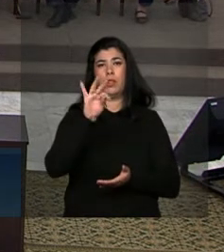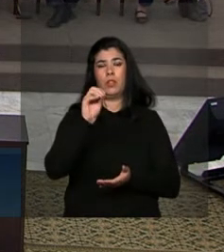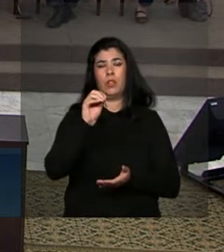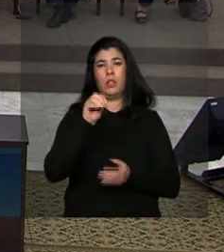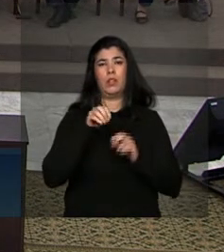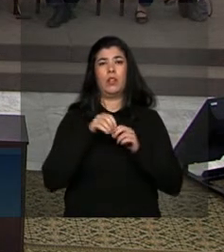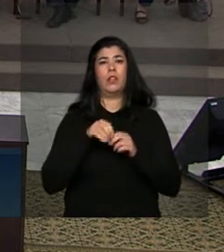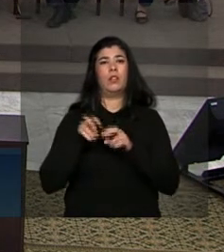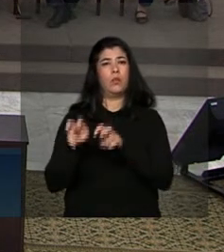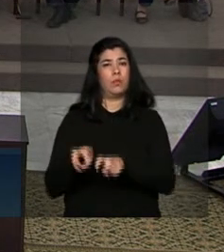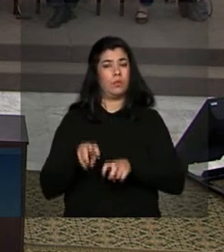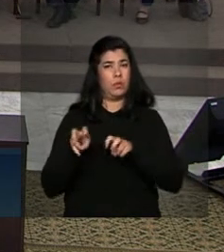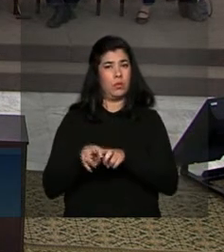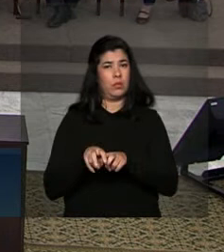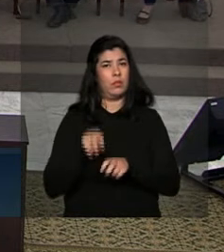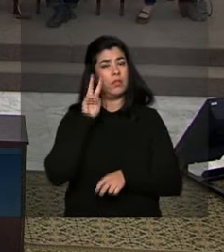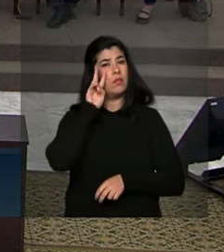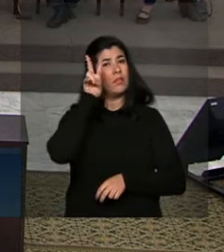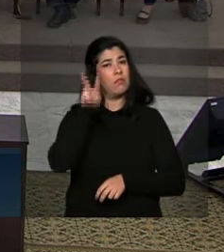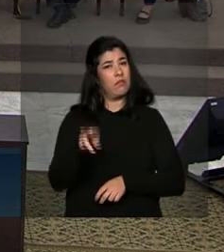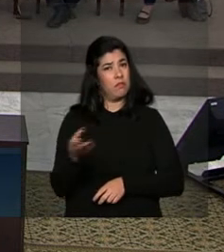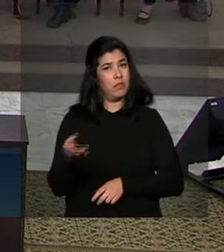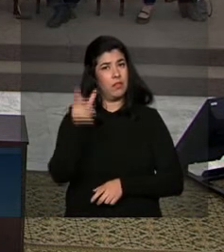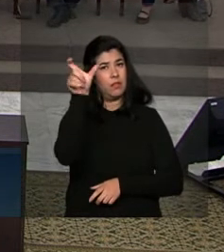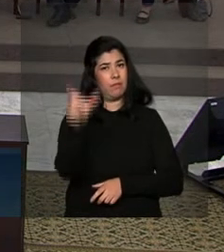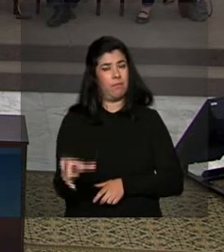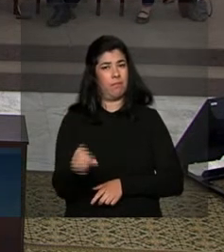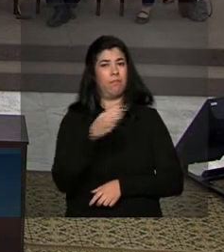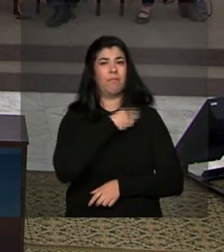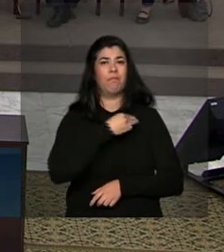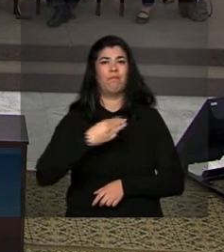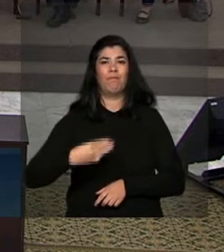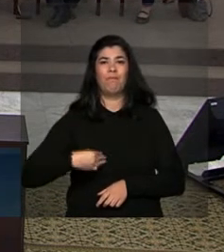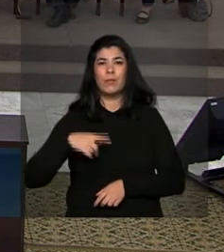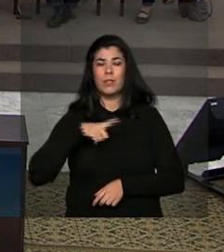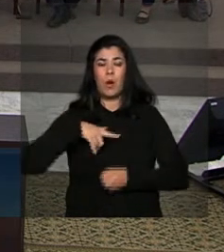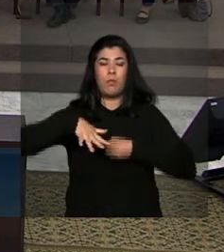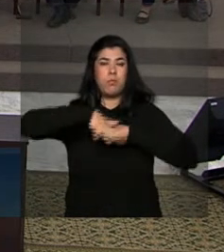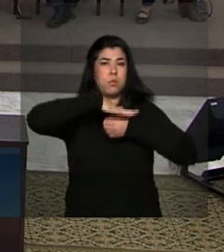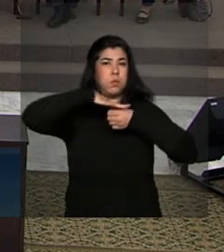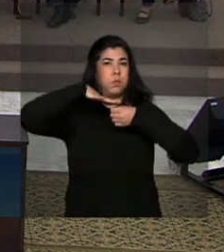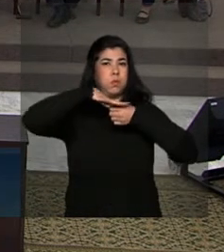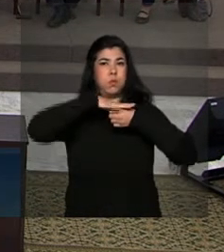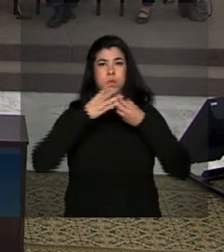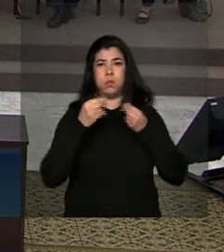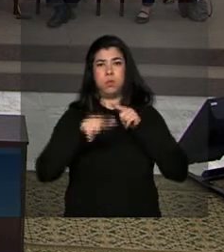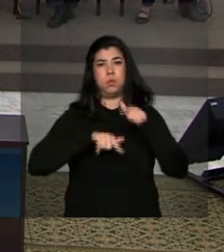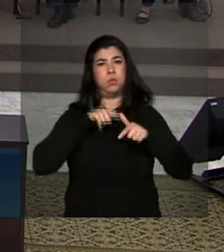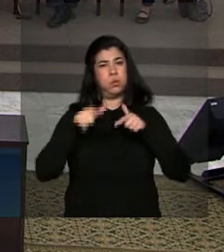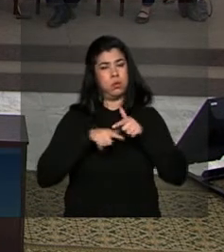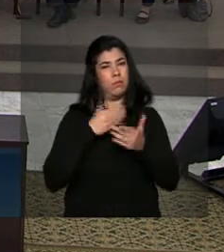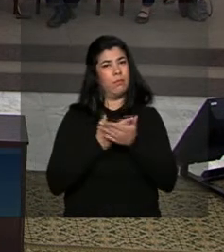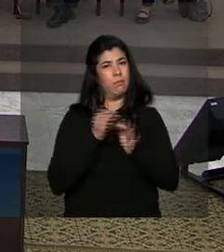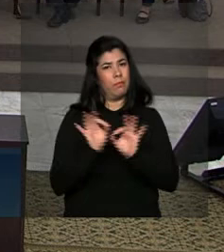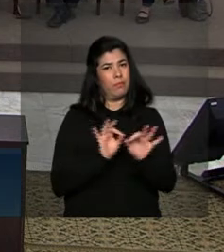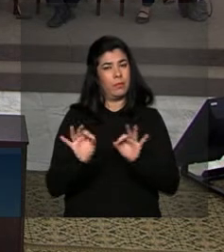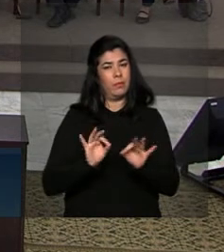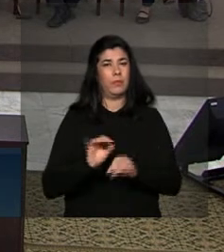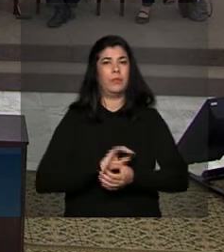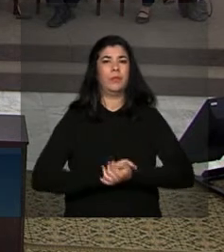Portanto, vocês podem ver que o Patrus está cheio de atividades.